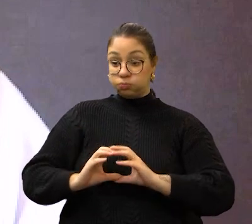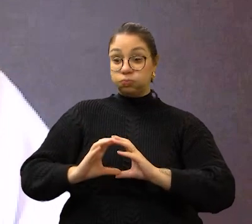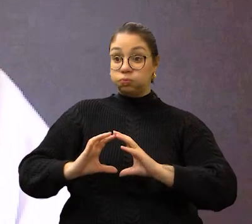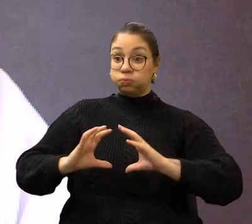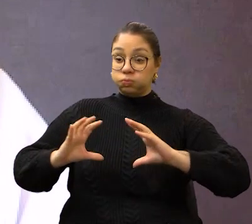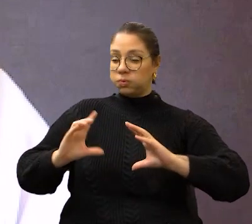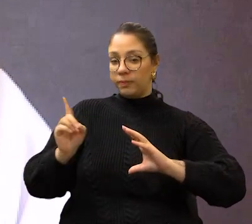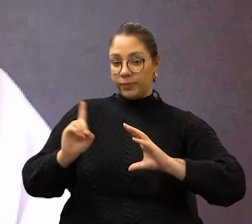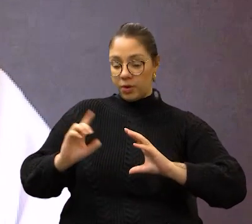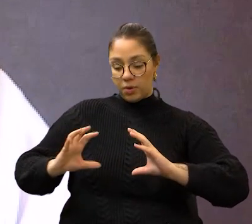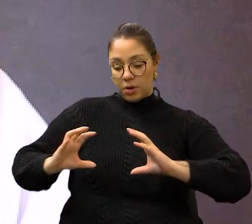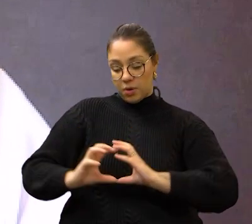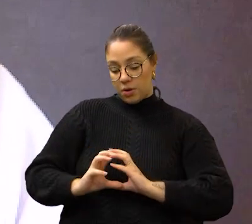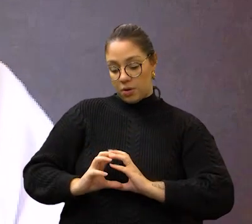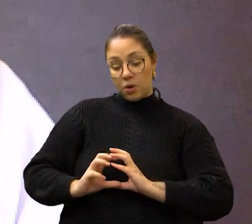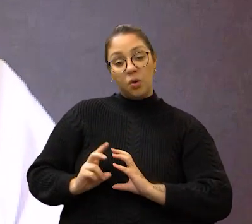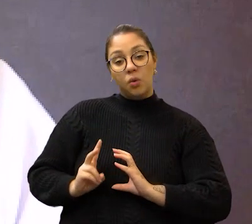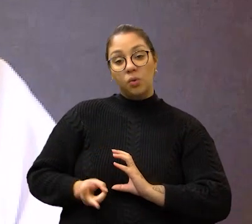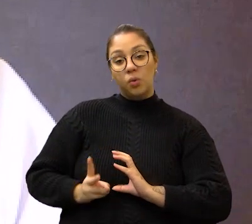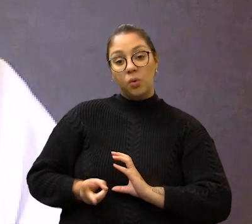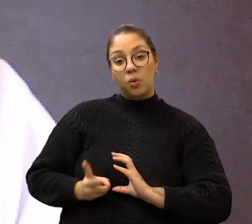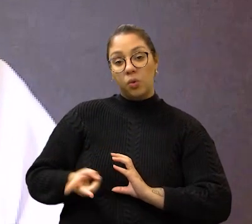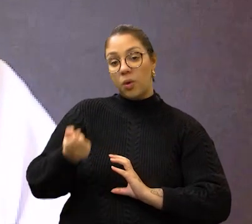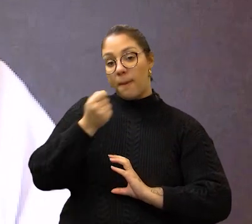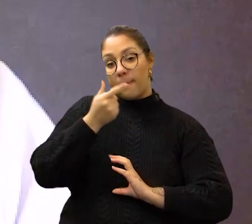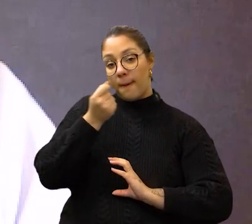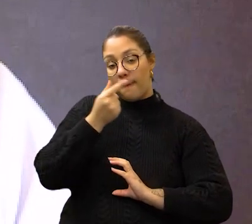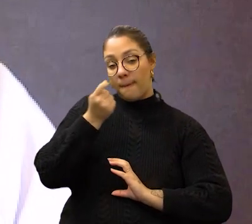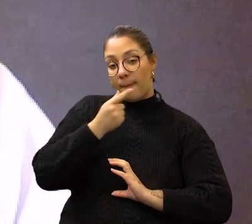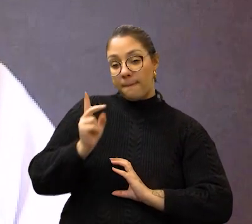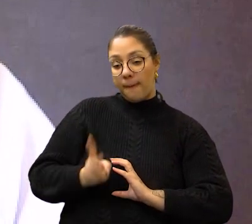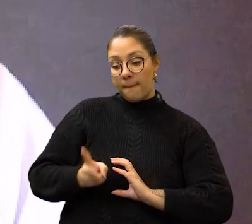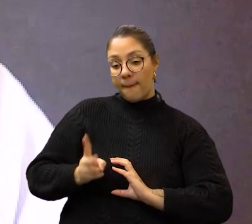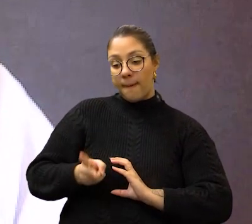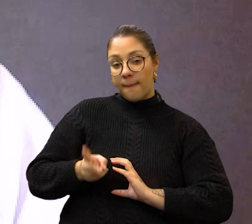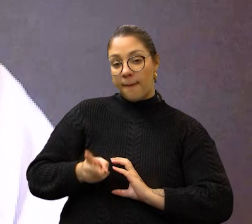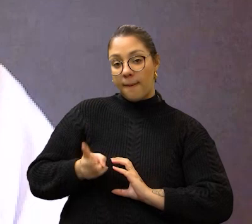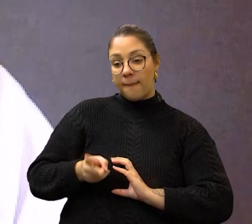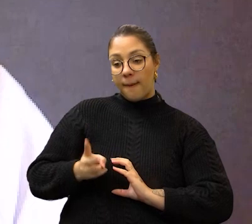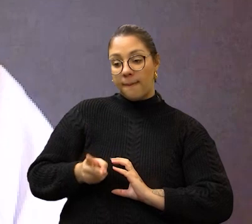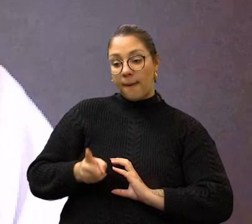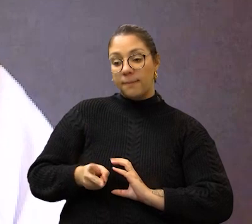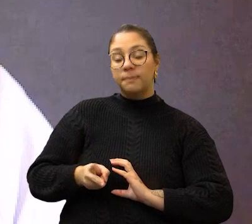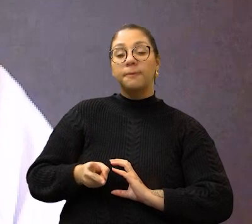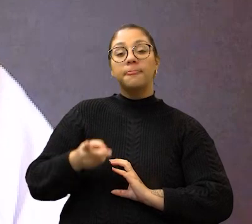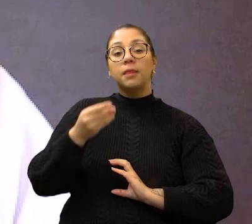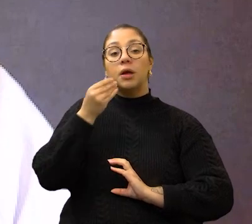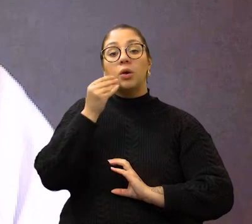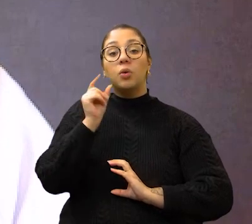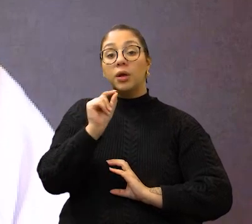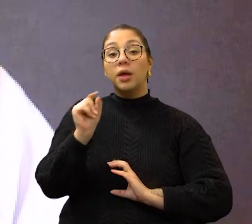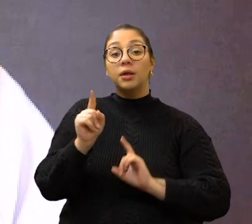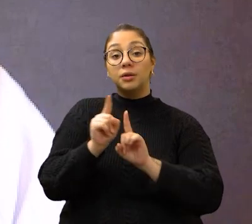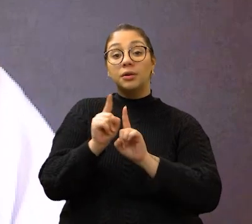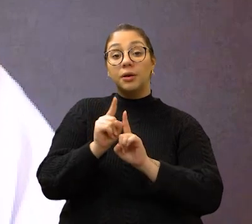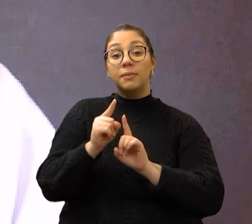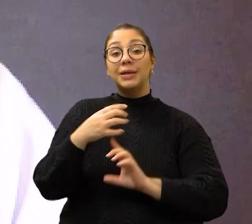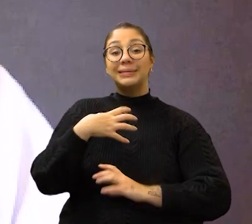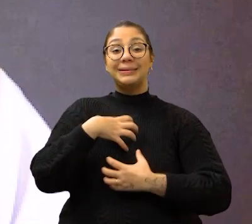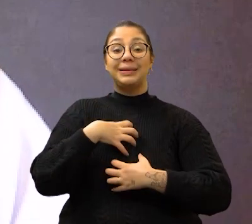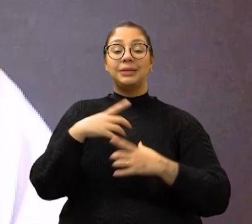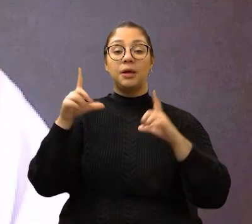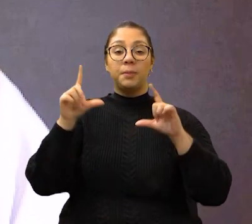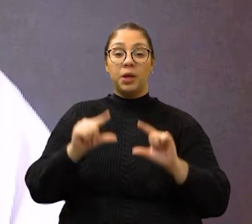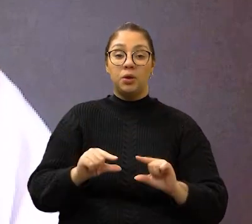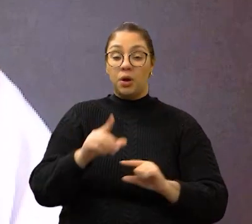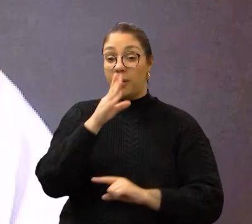do mioma. Então, isso faz com que, como ele venha diminuir o crescimento, ele tem uma tendência a também diminuir os seus sintomas,